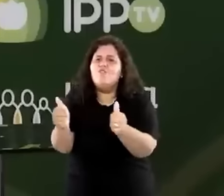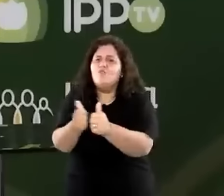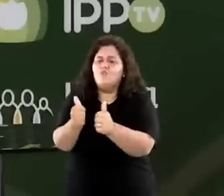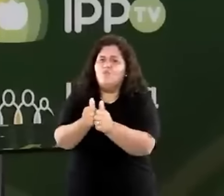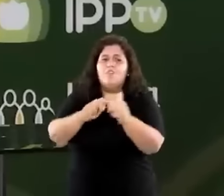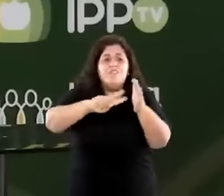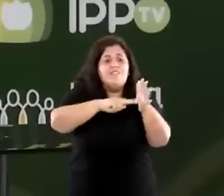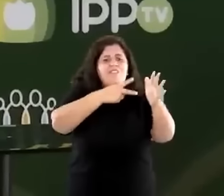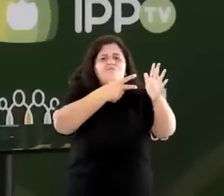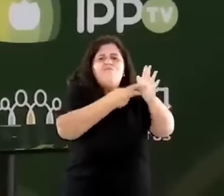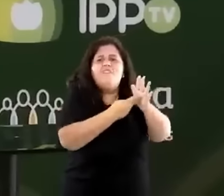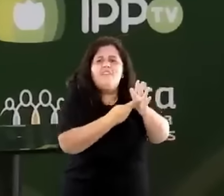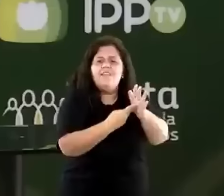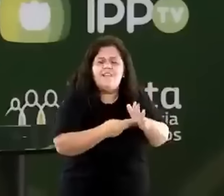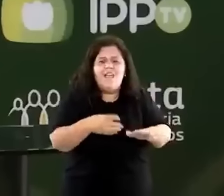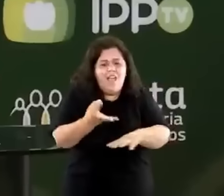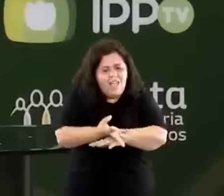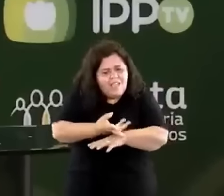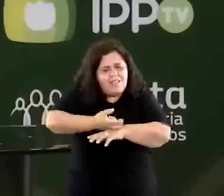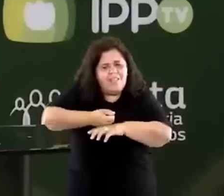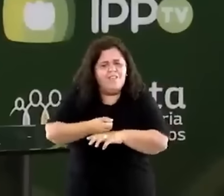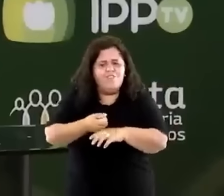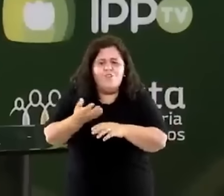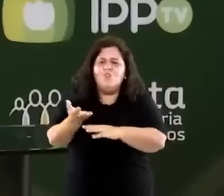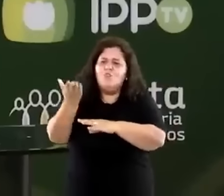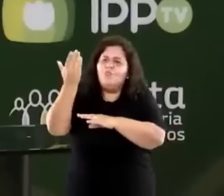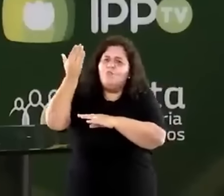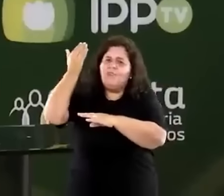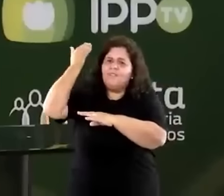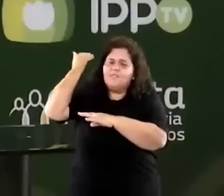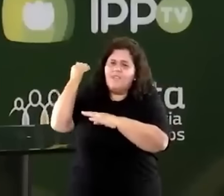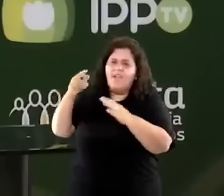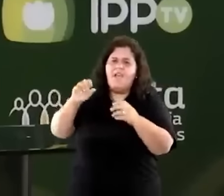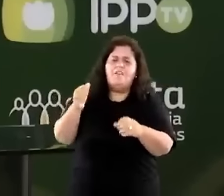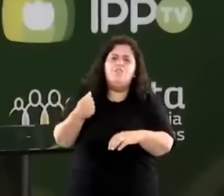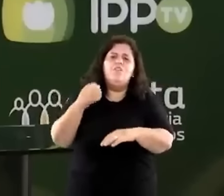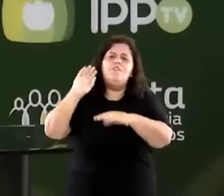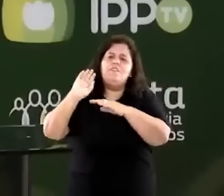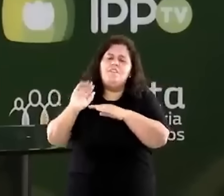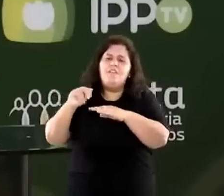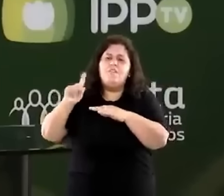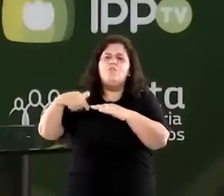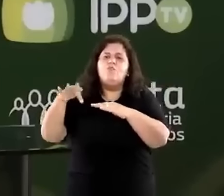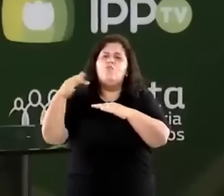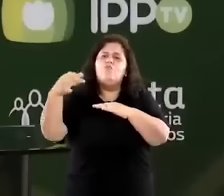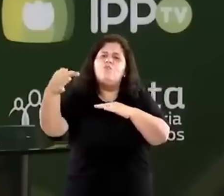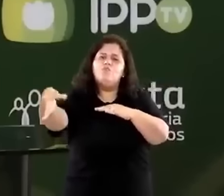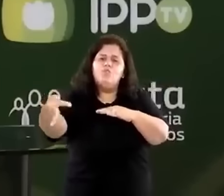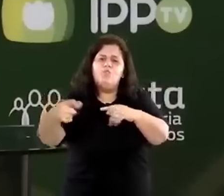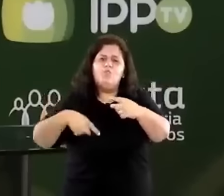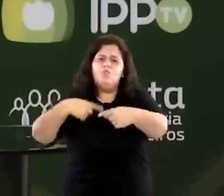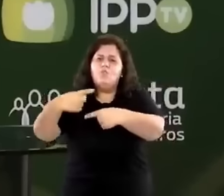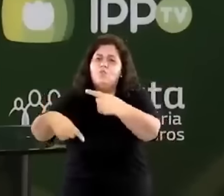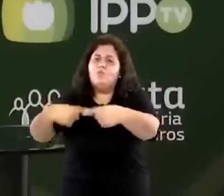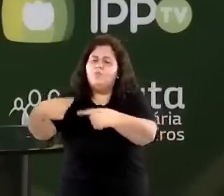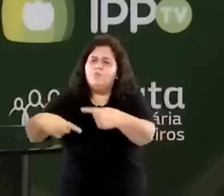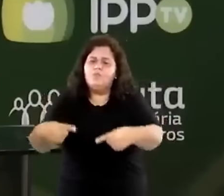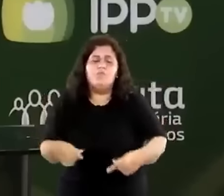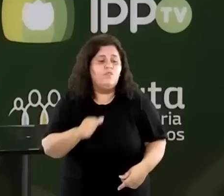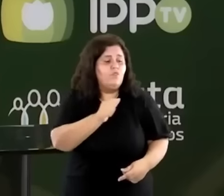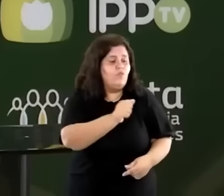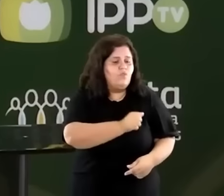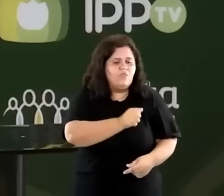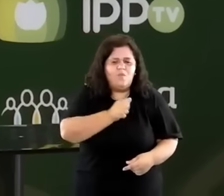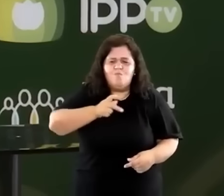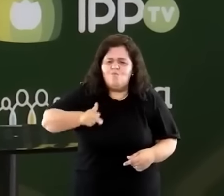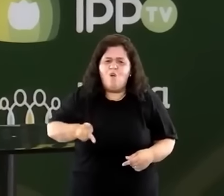representam representam a igreja do velho testamento e do Novo Testamento representa os patriarcas e representa os apóstolos